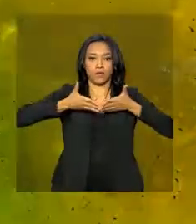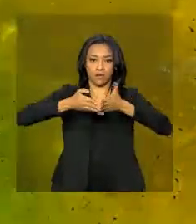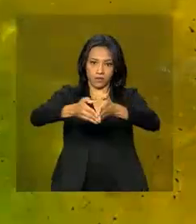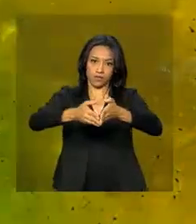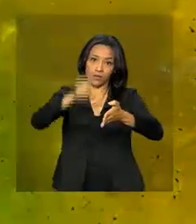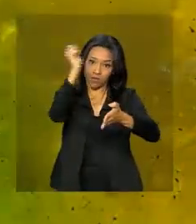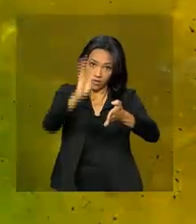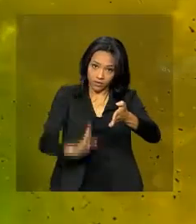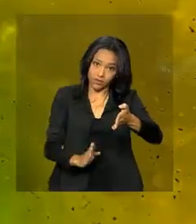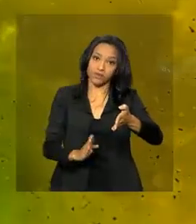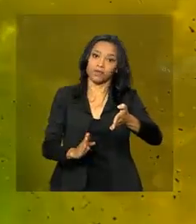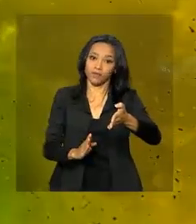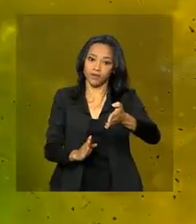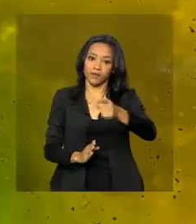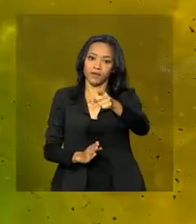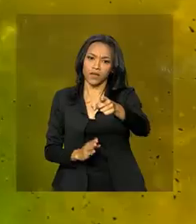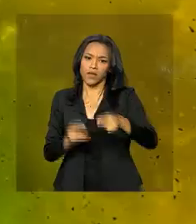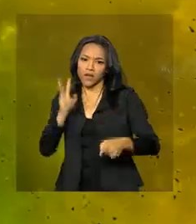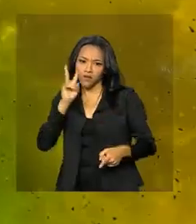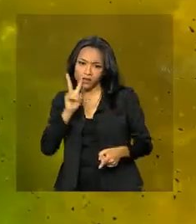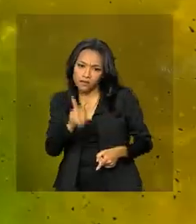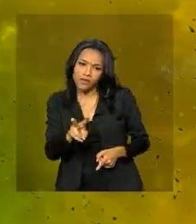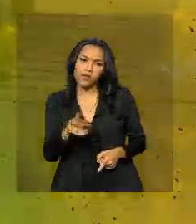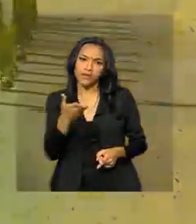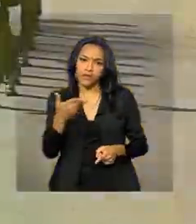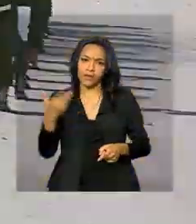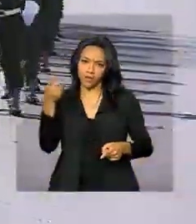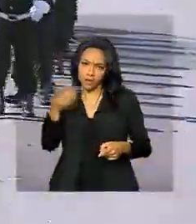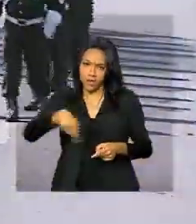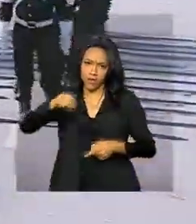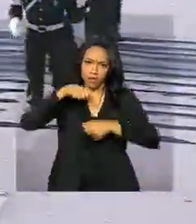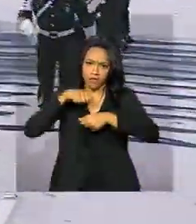viatura 5-tom, uma viatura operativa do Corpo de Fuzileiros Navais.